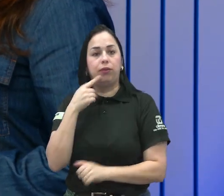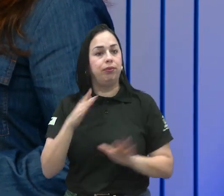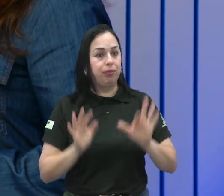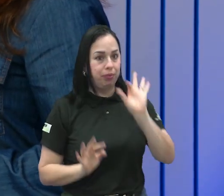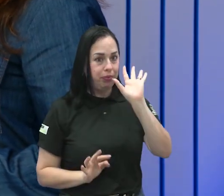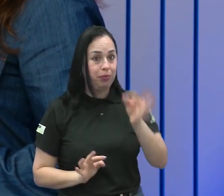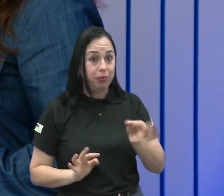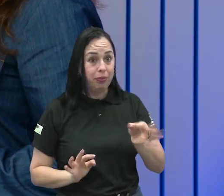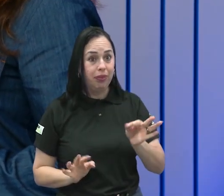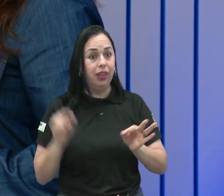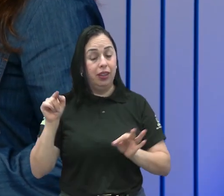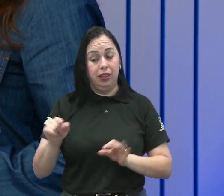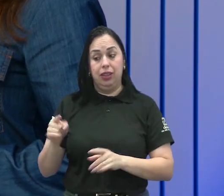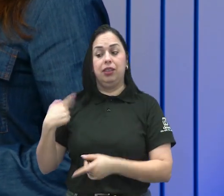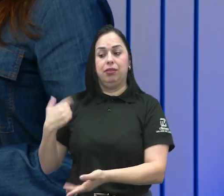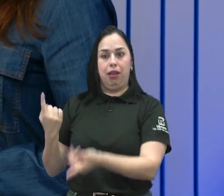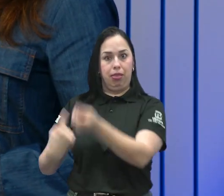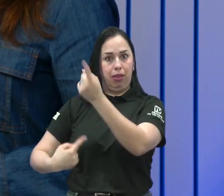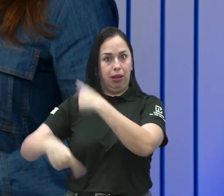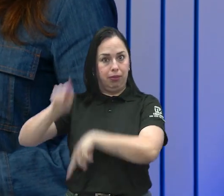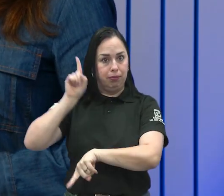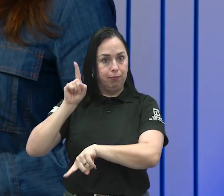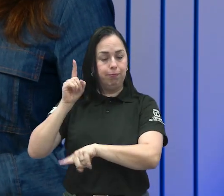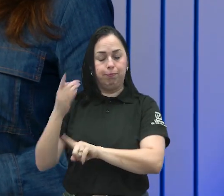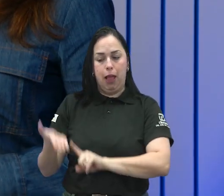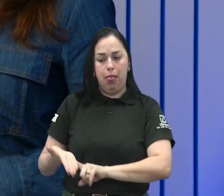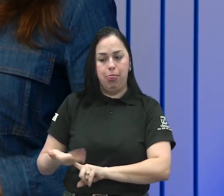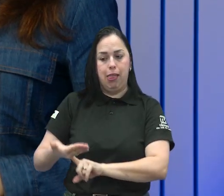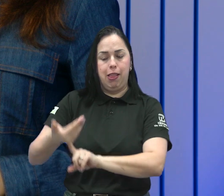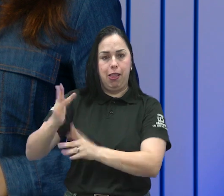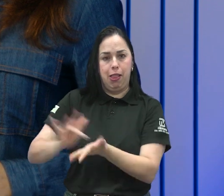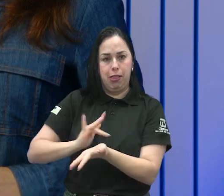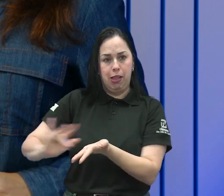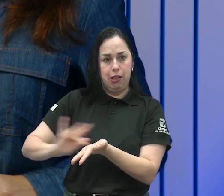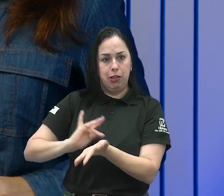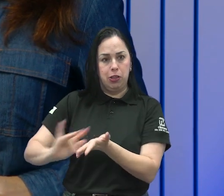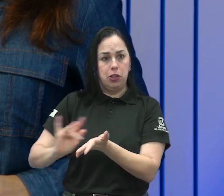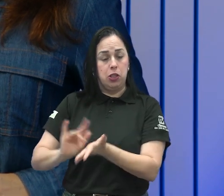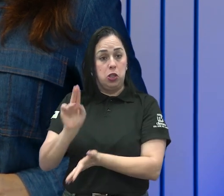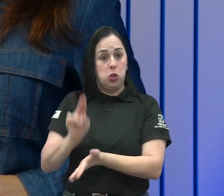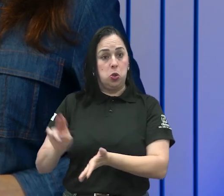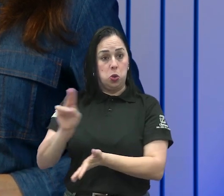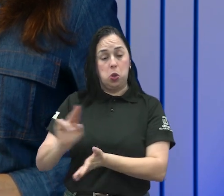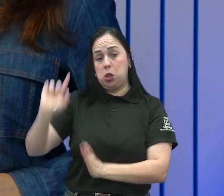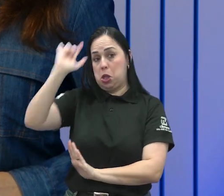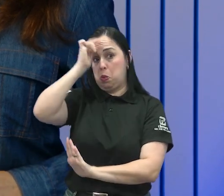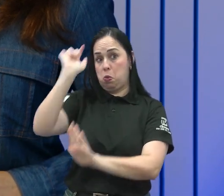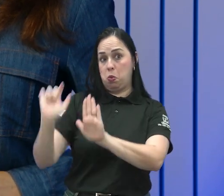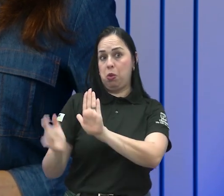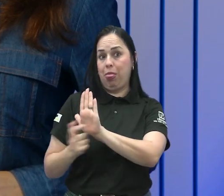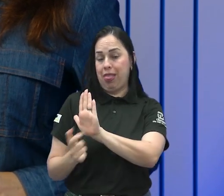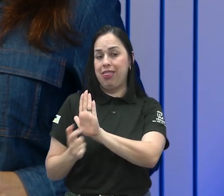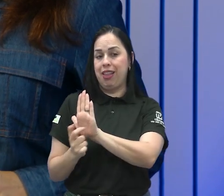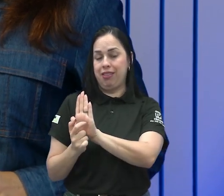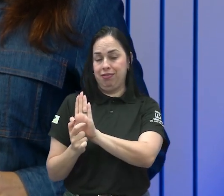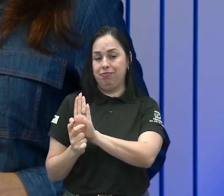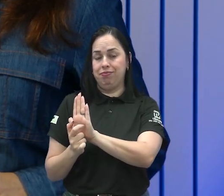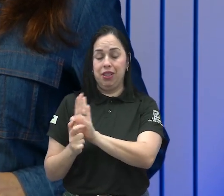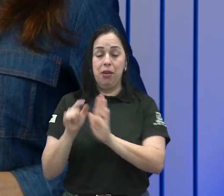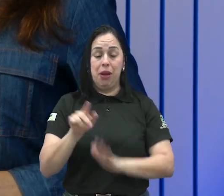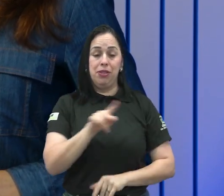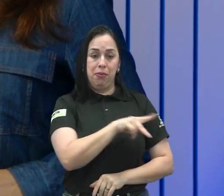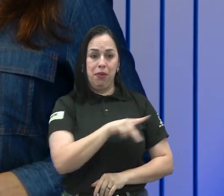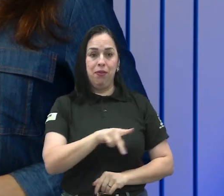certeza, Érica, mesmo diante dos avanços da comunicação digital e do uso crescente da inteligência artificial na educação,